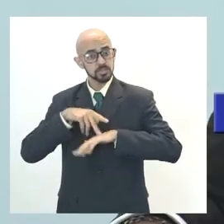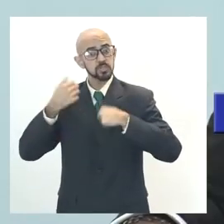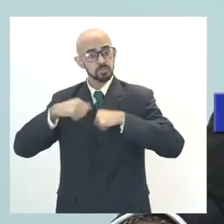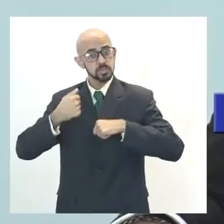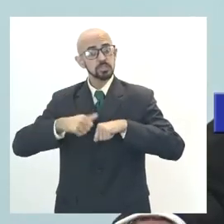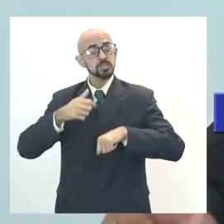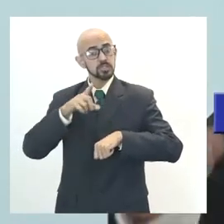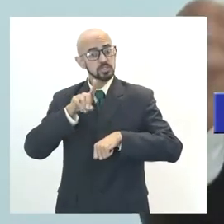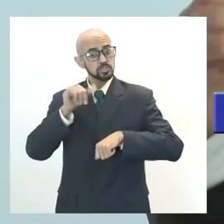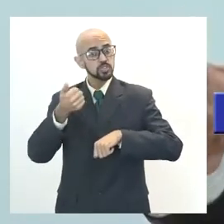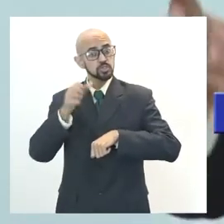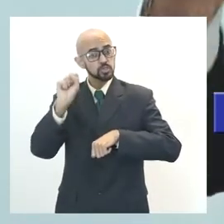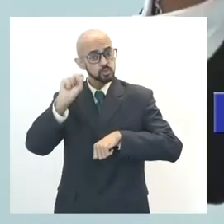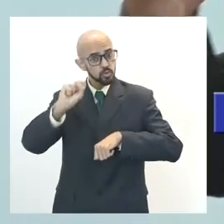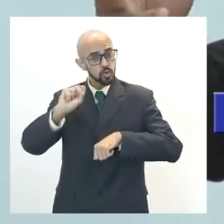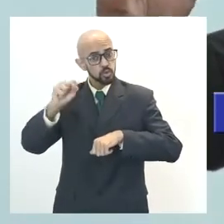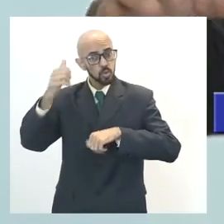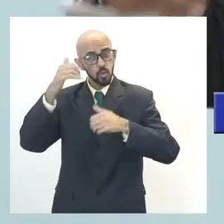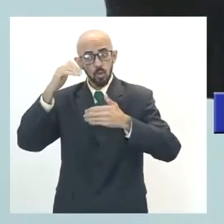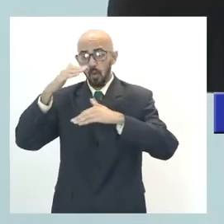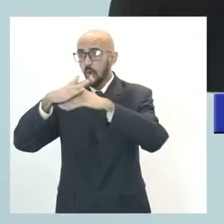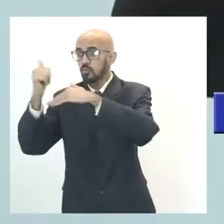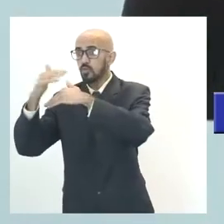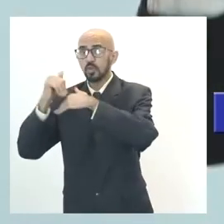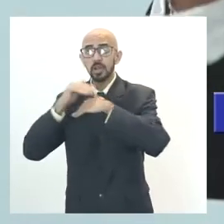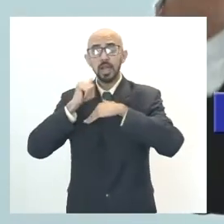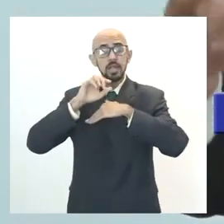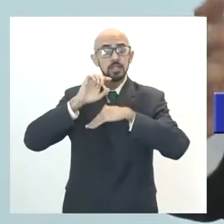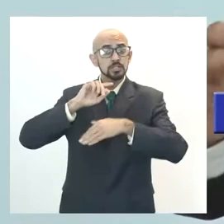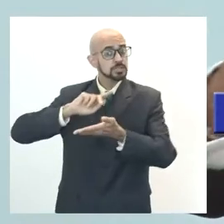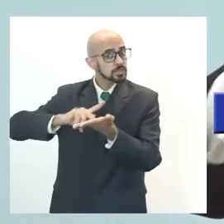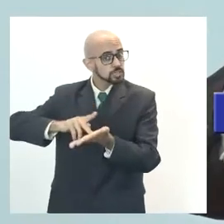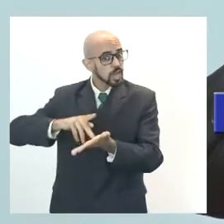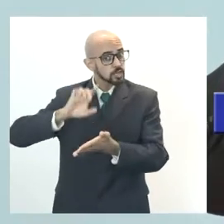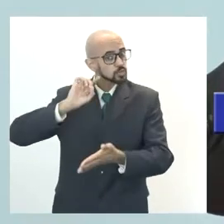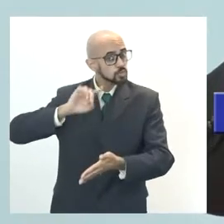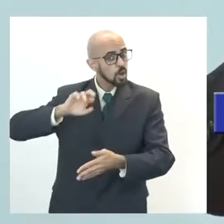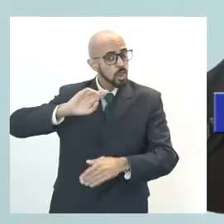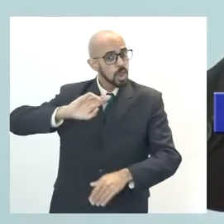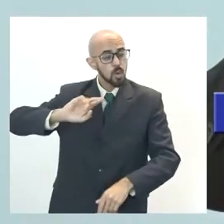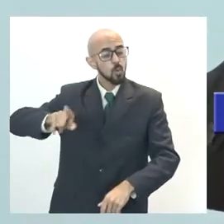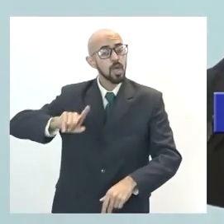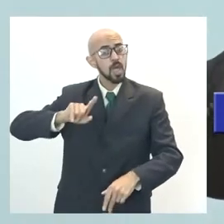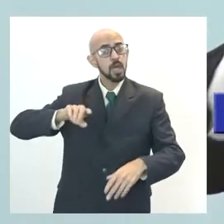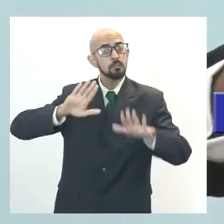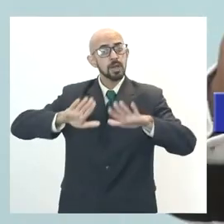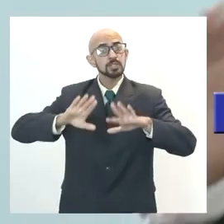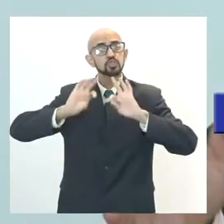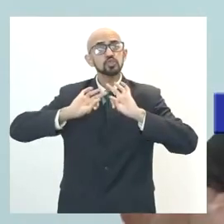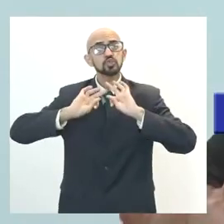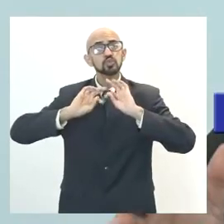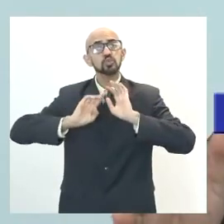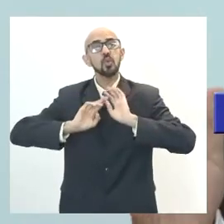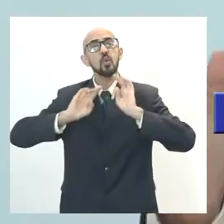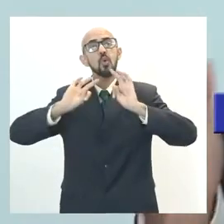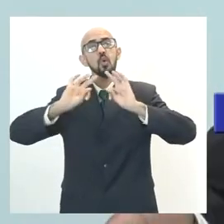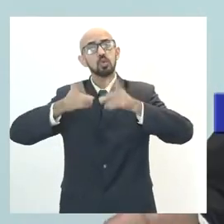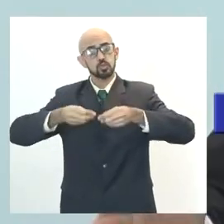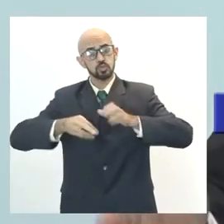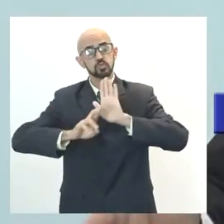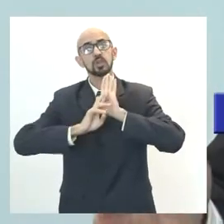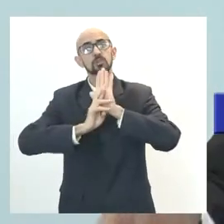massas não só sindicatos mas toda todo segmento Trabalhador de todos os segmentos